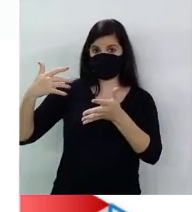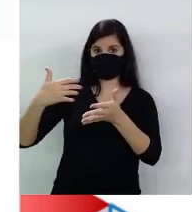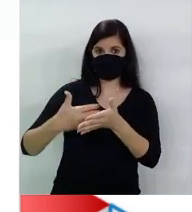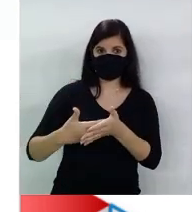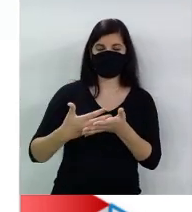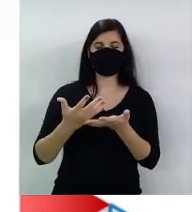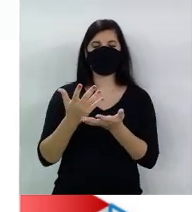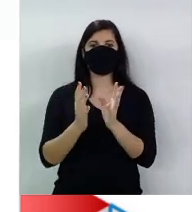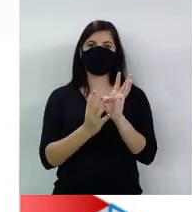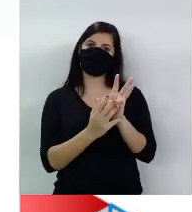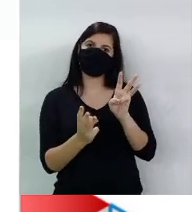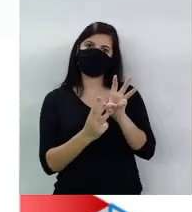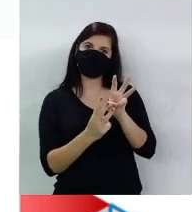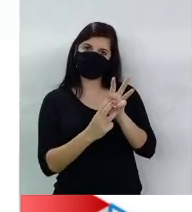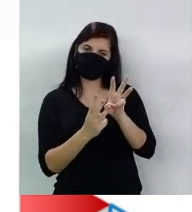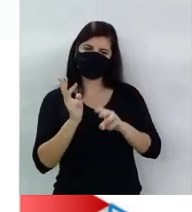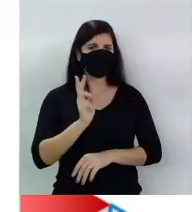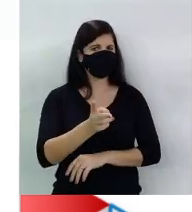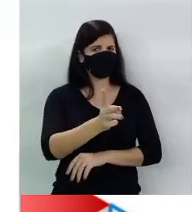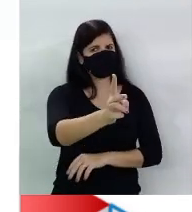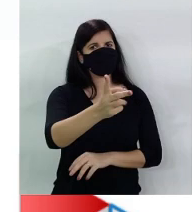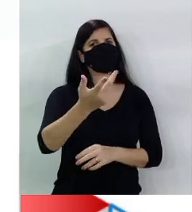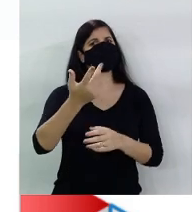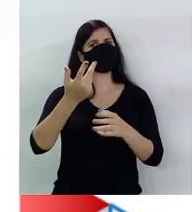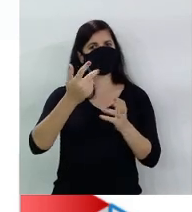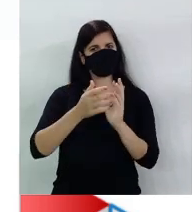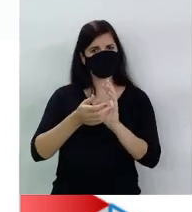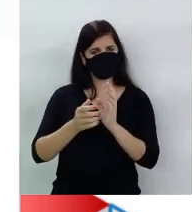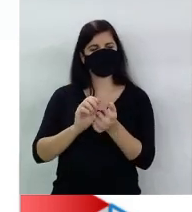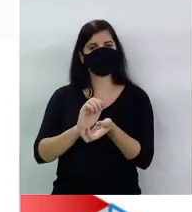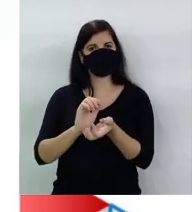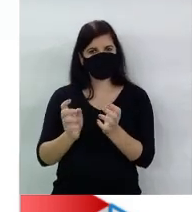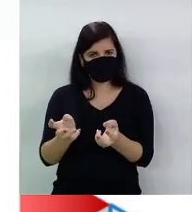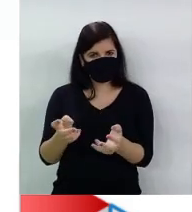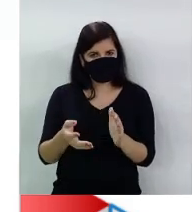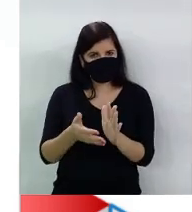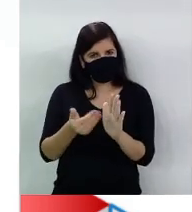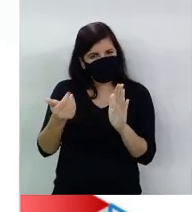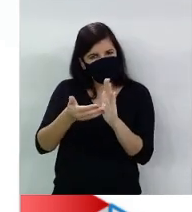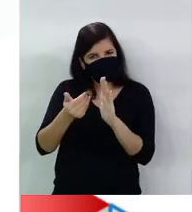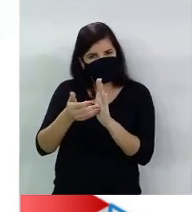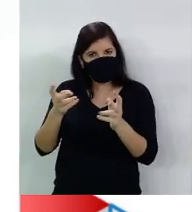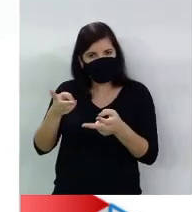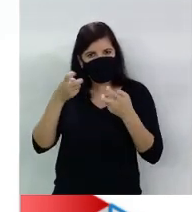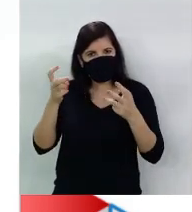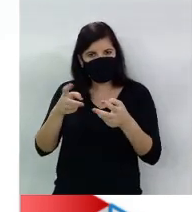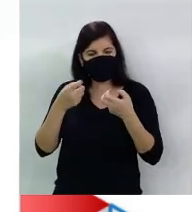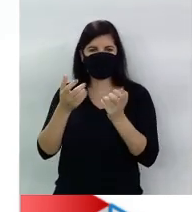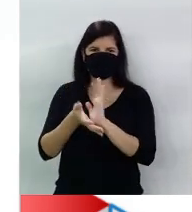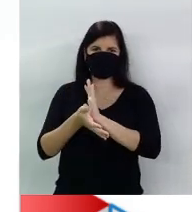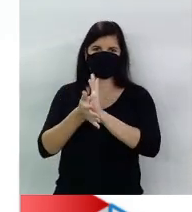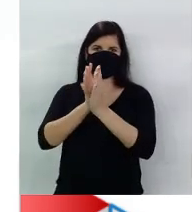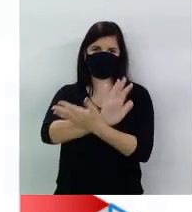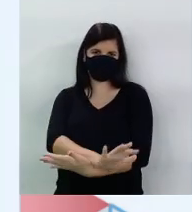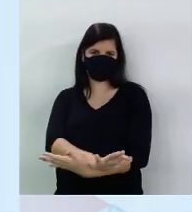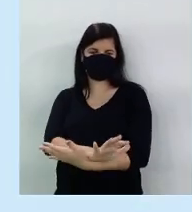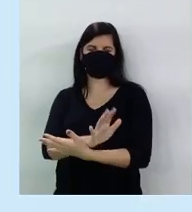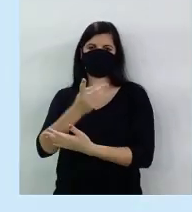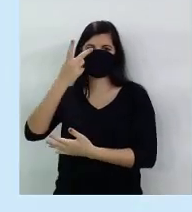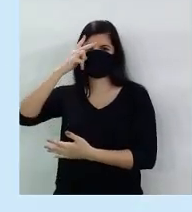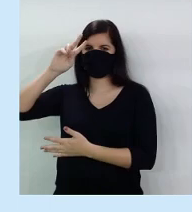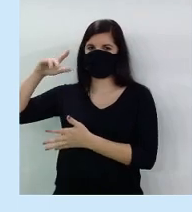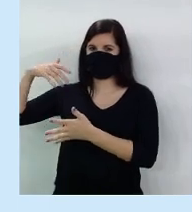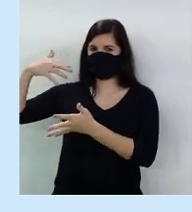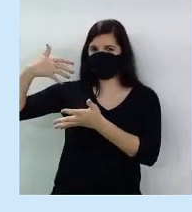povos indígenas têm sido explorados e excluídos ao longo da história do